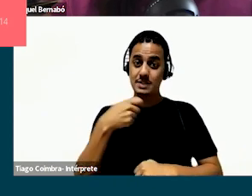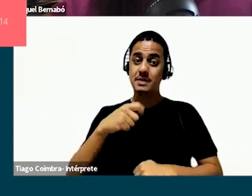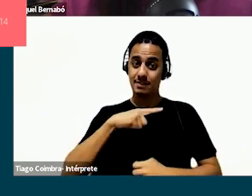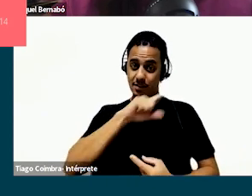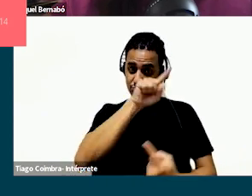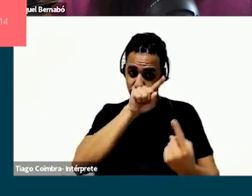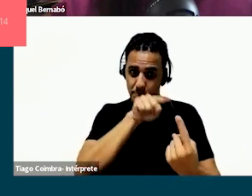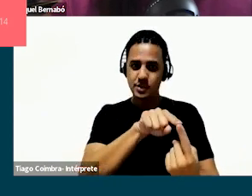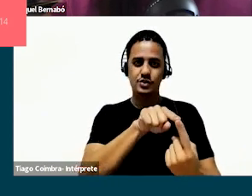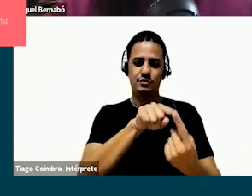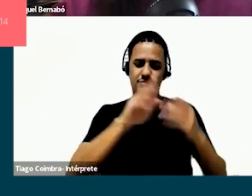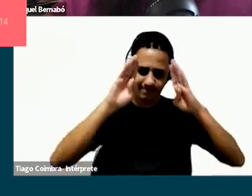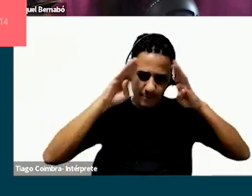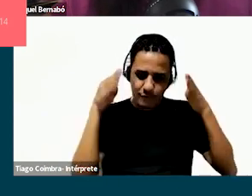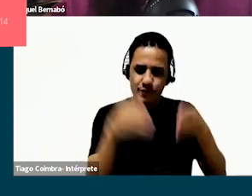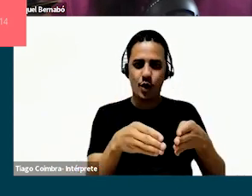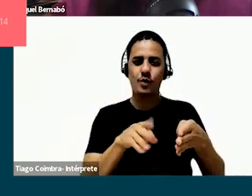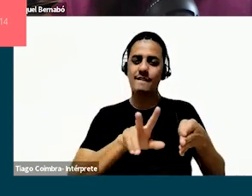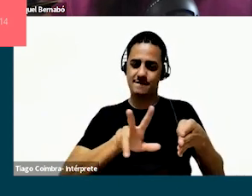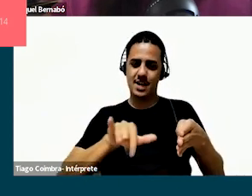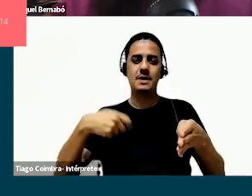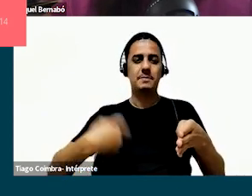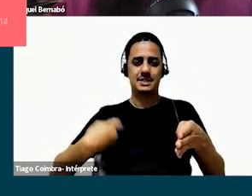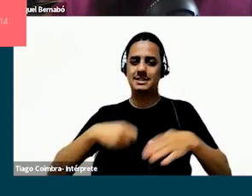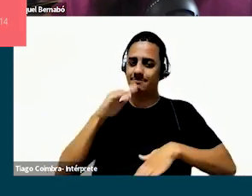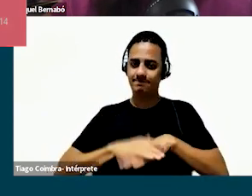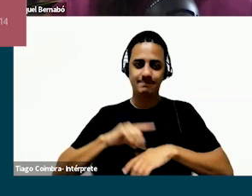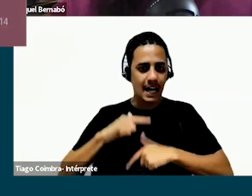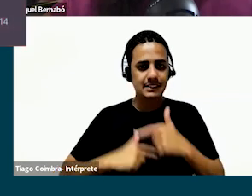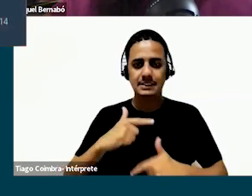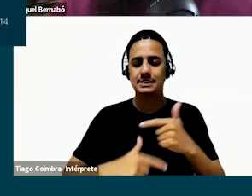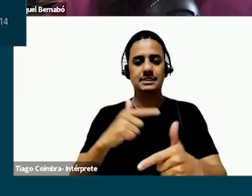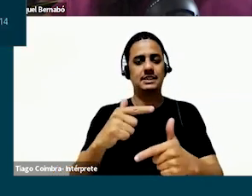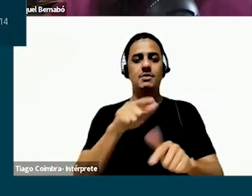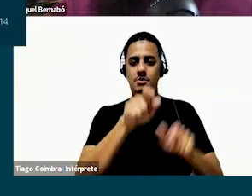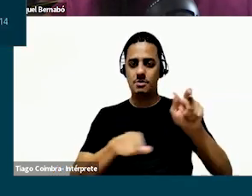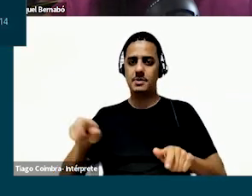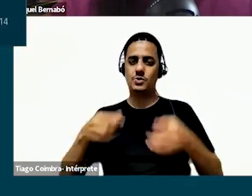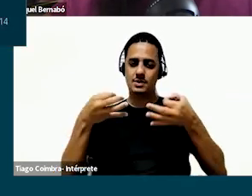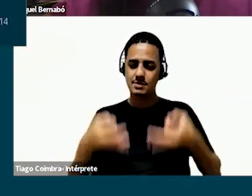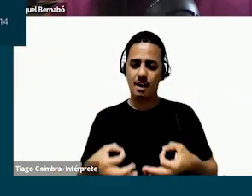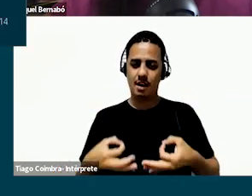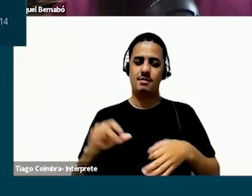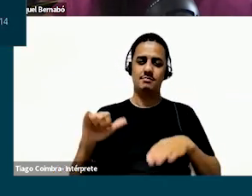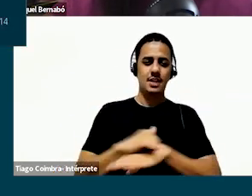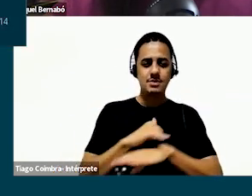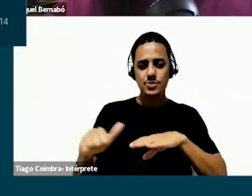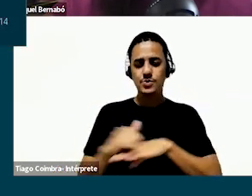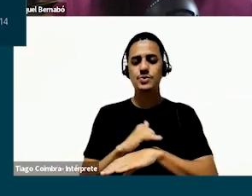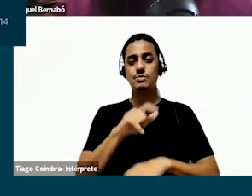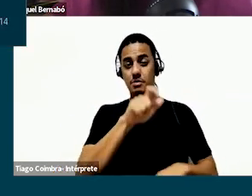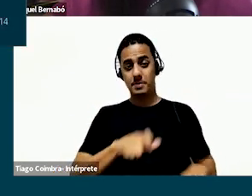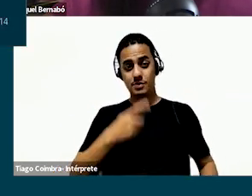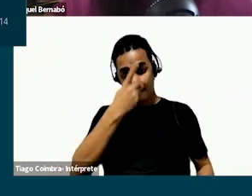Repare que você vai precisar ser intencional com essas ações. Você vai precisar ir ativamente dessas pessoas, das pessoas